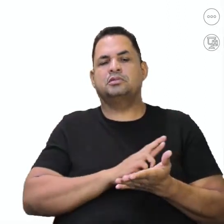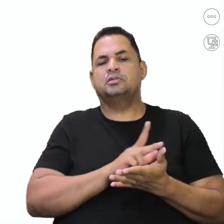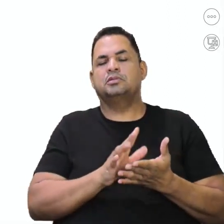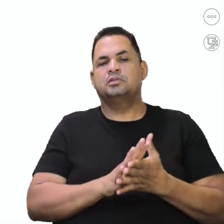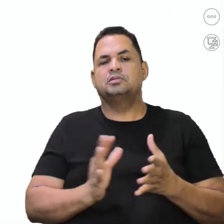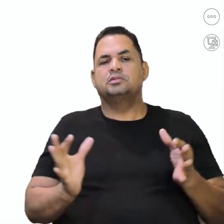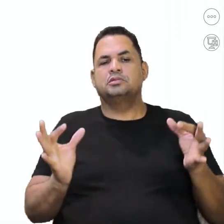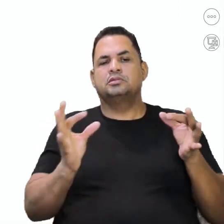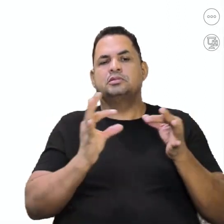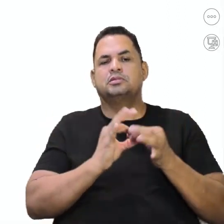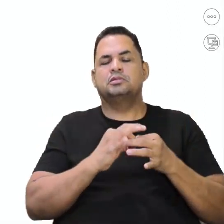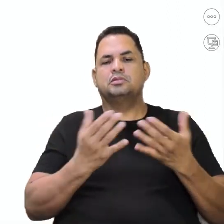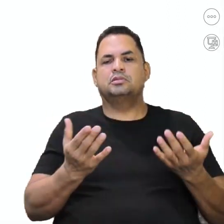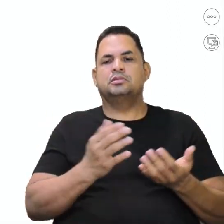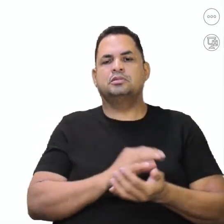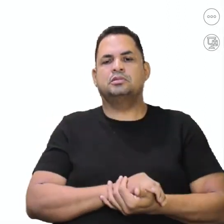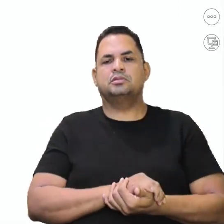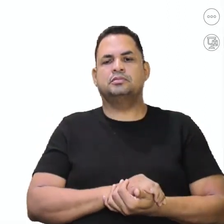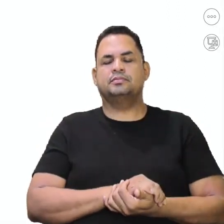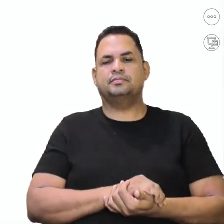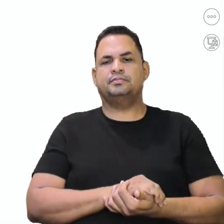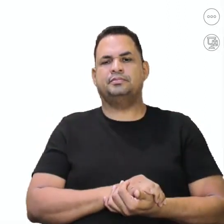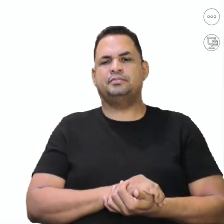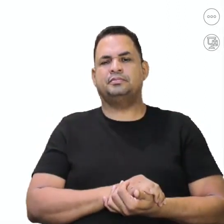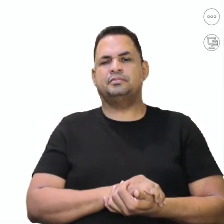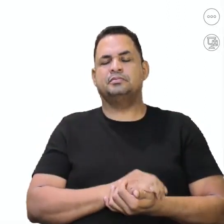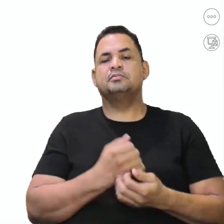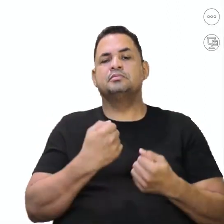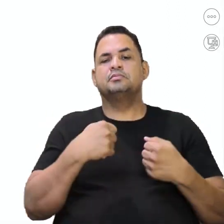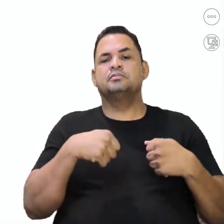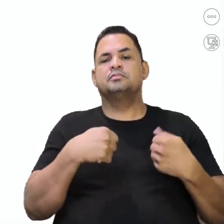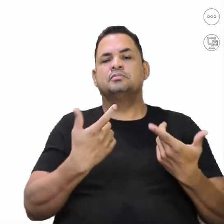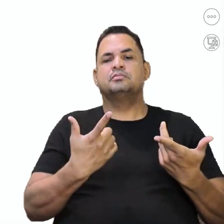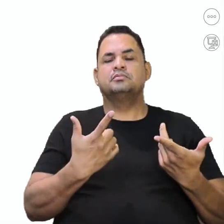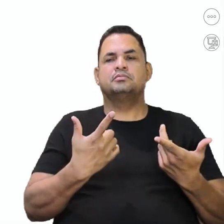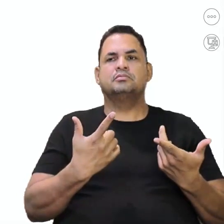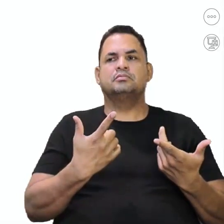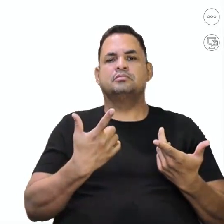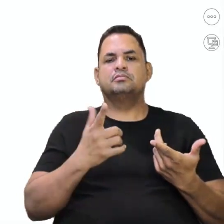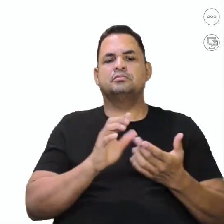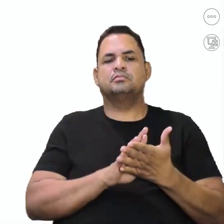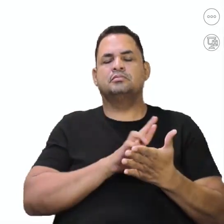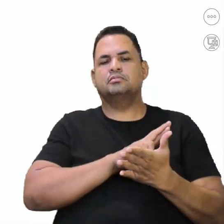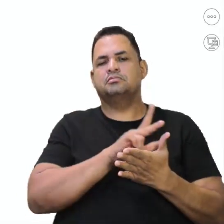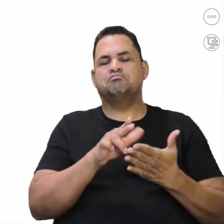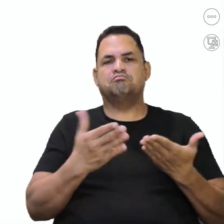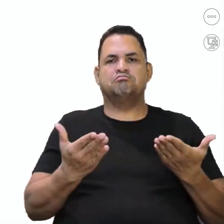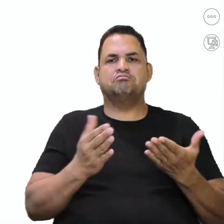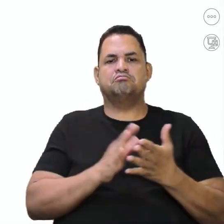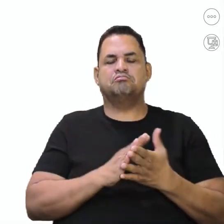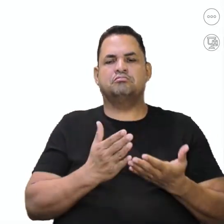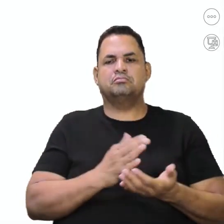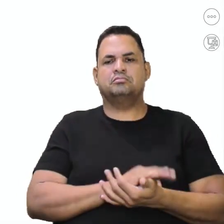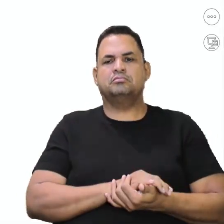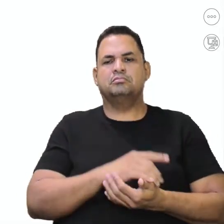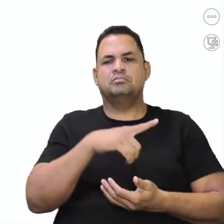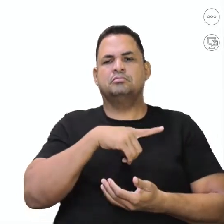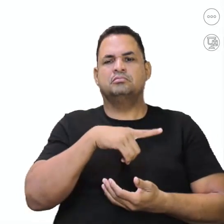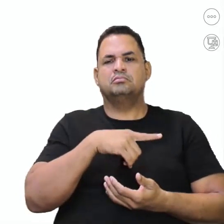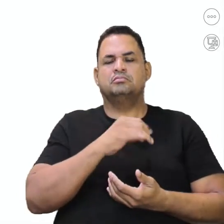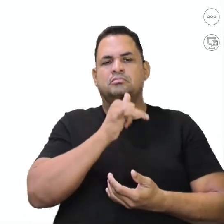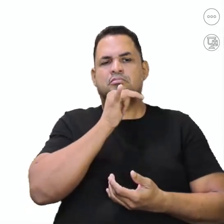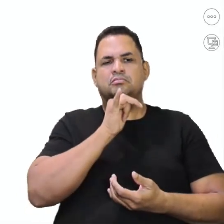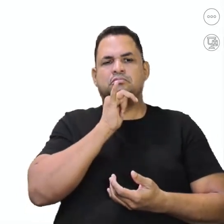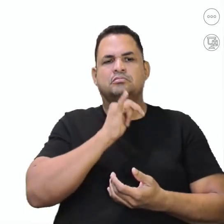of contexts. Wide variety of contexts. Pode ser de formas variadas, né? Amplas. Temos aqui